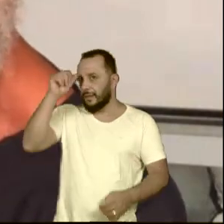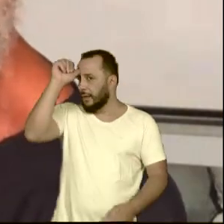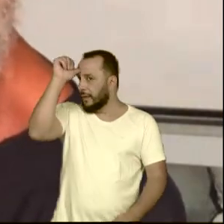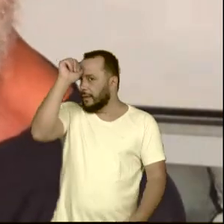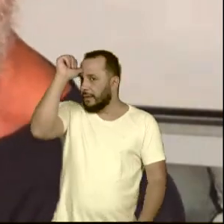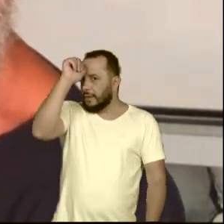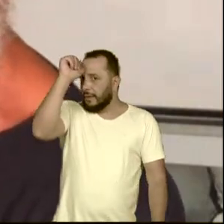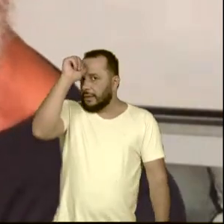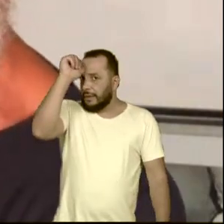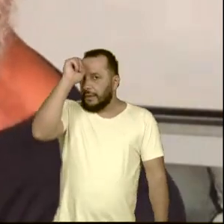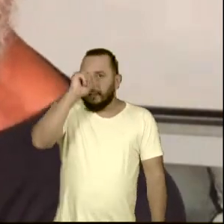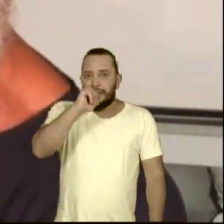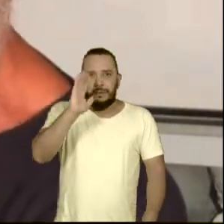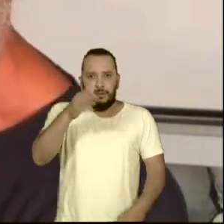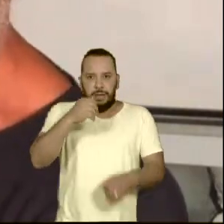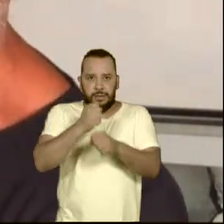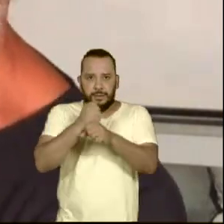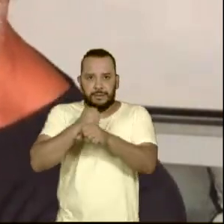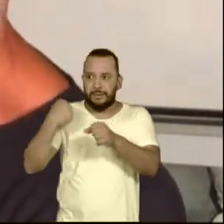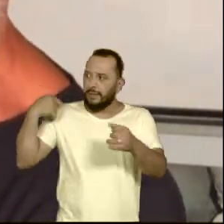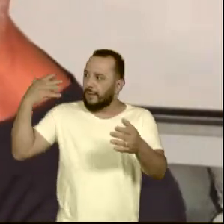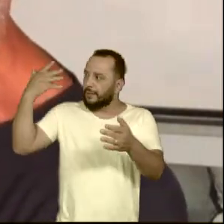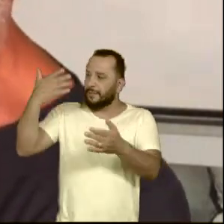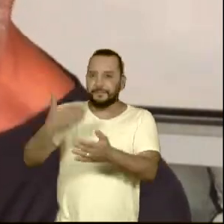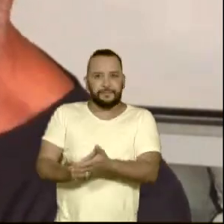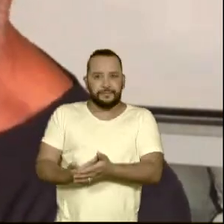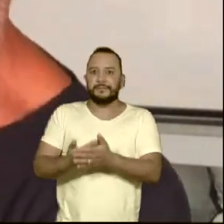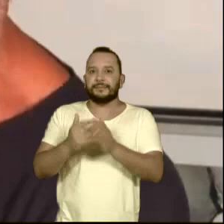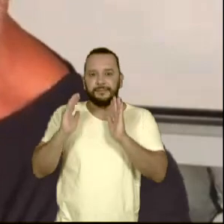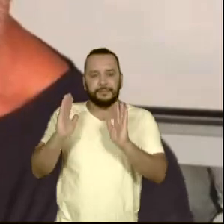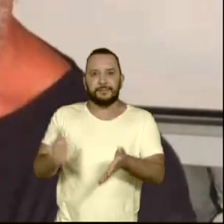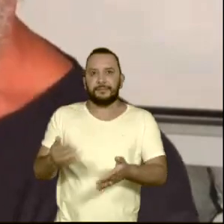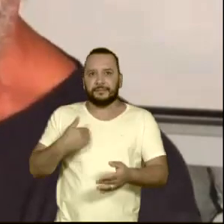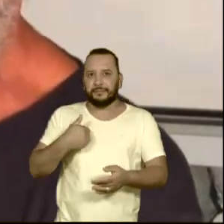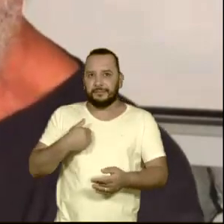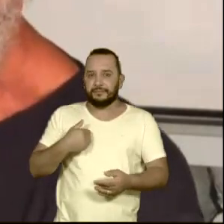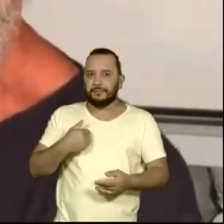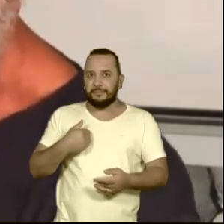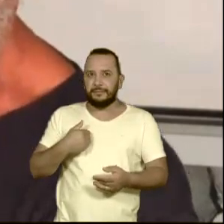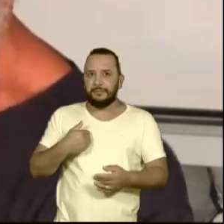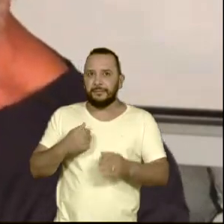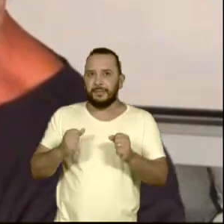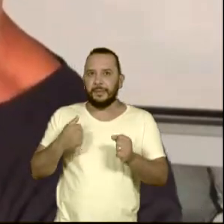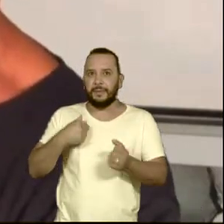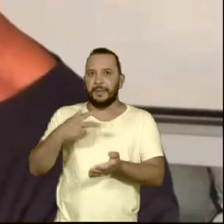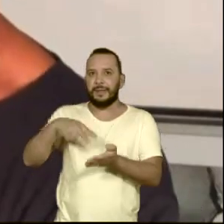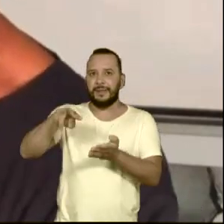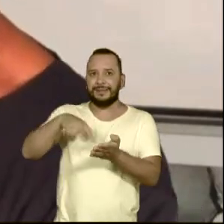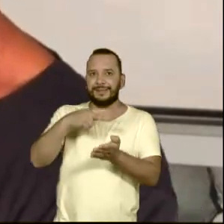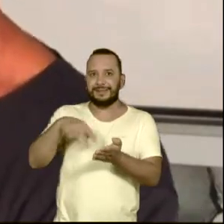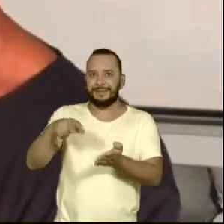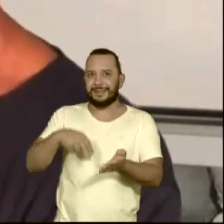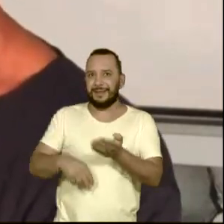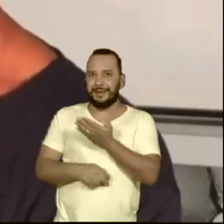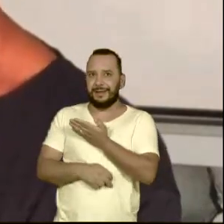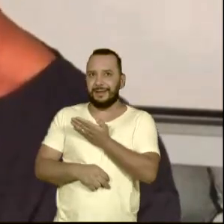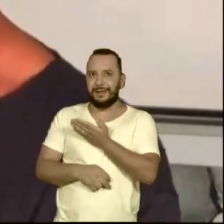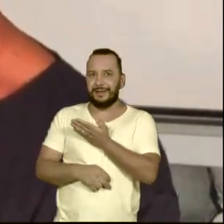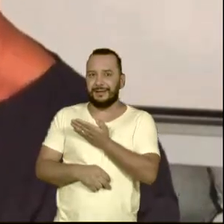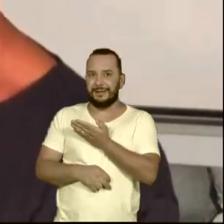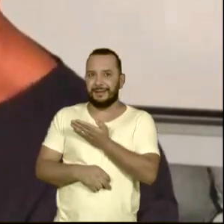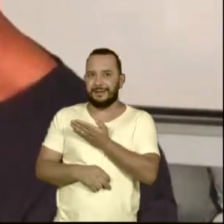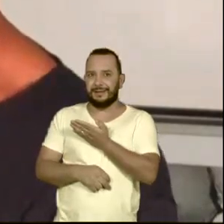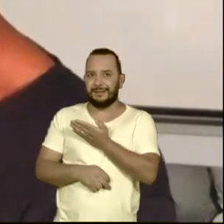Eu não tenho certeza. Milenar. É outra técnica. Sabe? O boneco pode dançar. Enfim. Tem